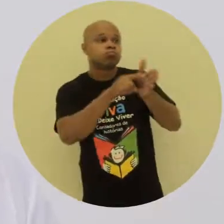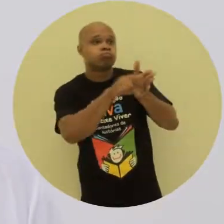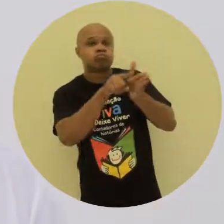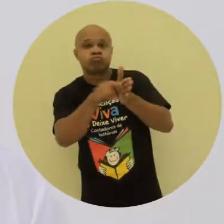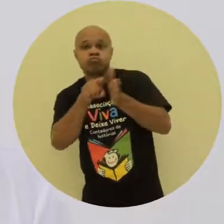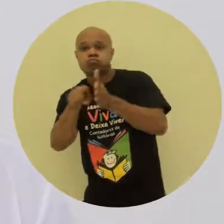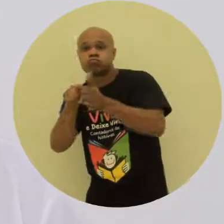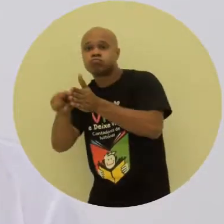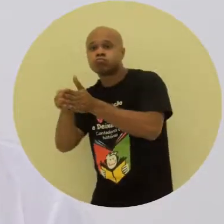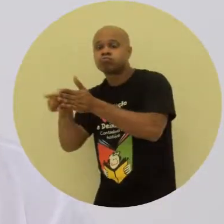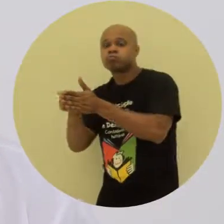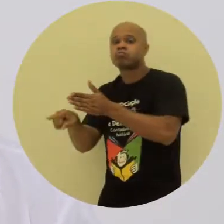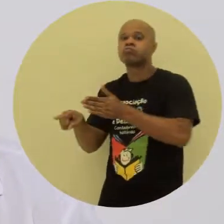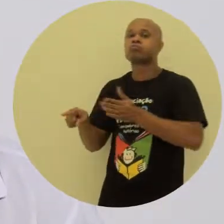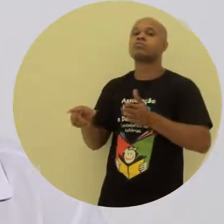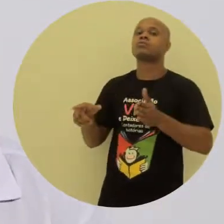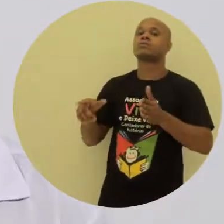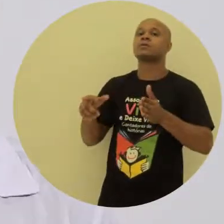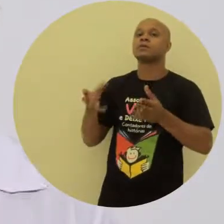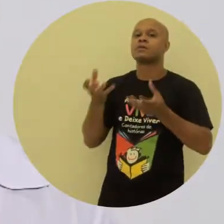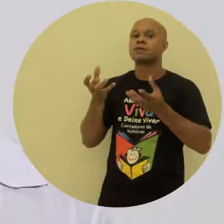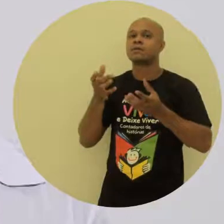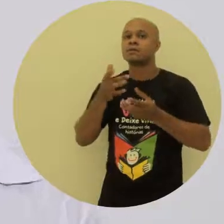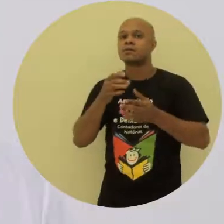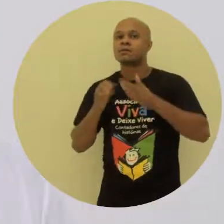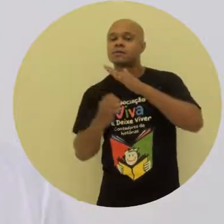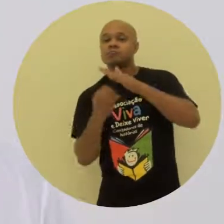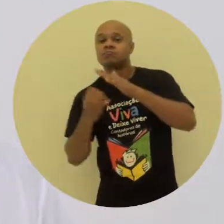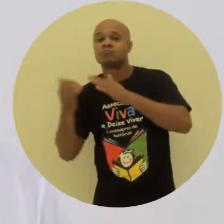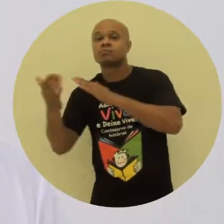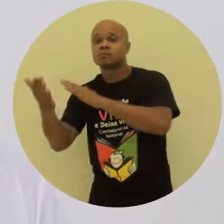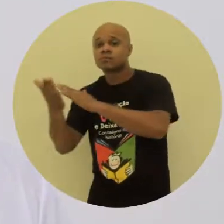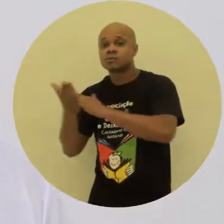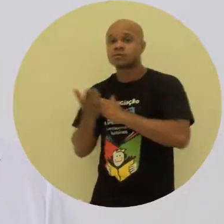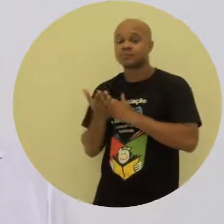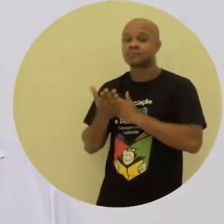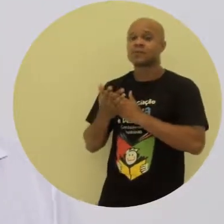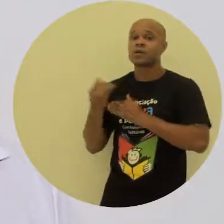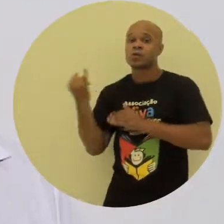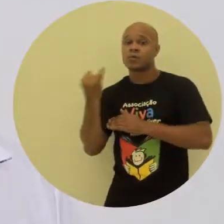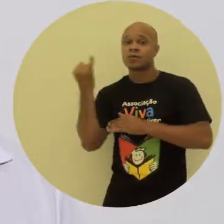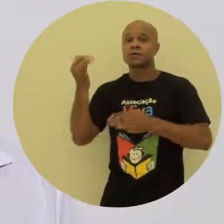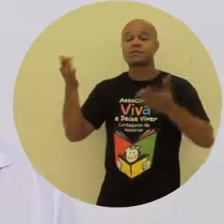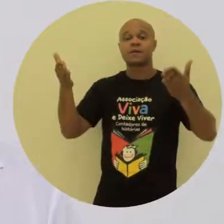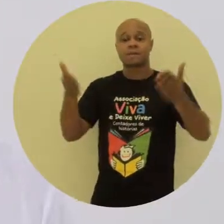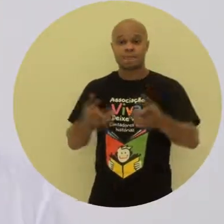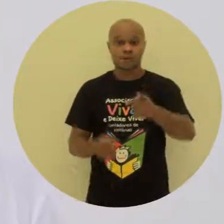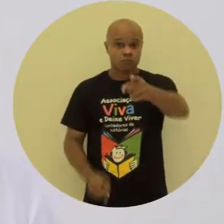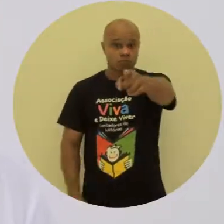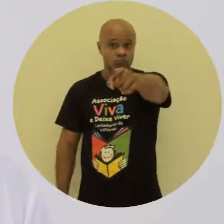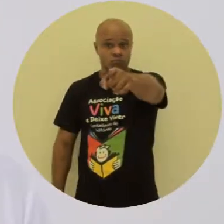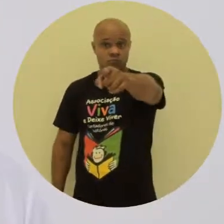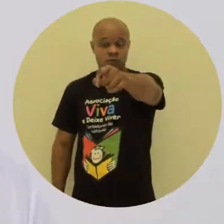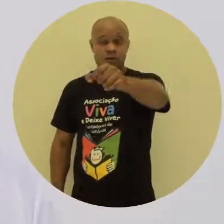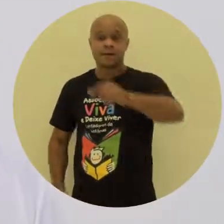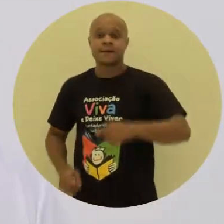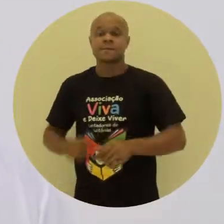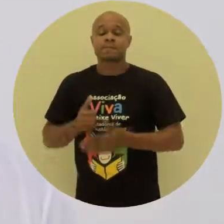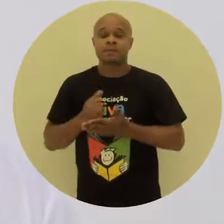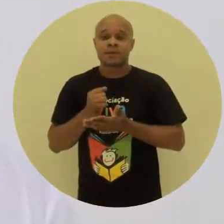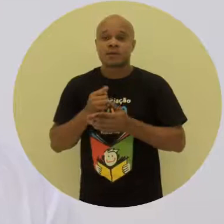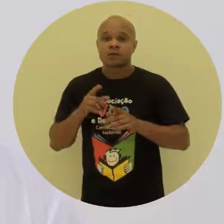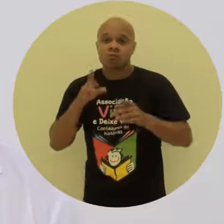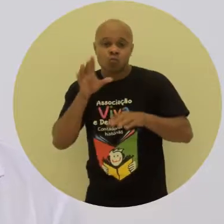da sustentabilidade da nossa associação. O importante nessa primeira fase é que você que